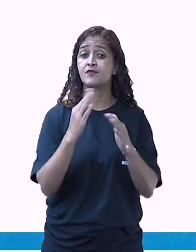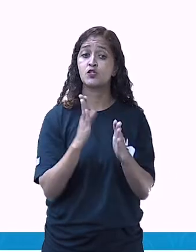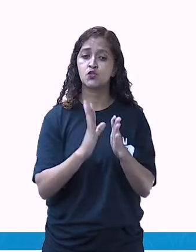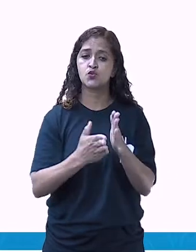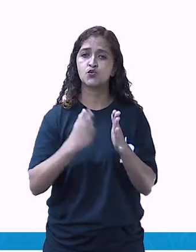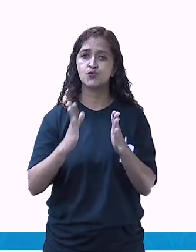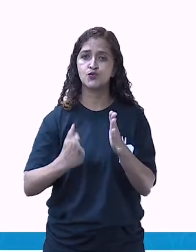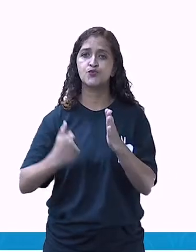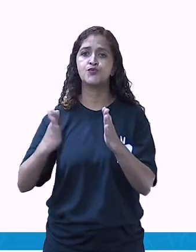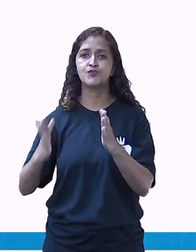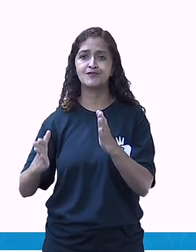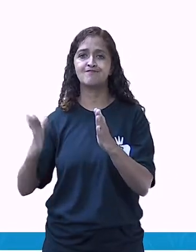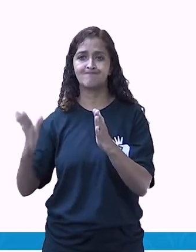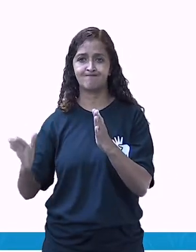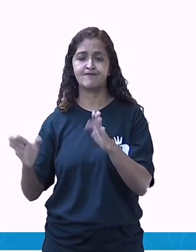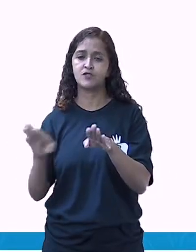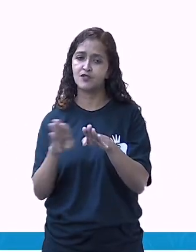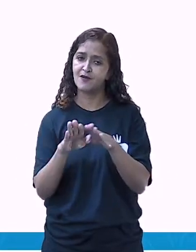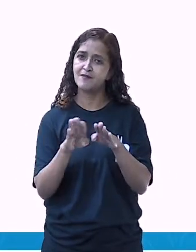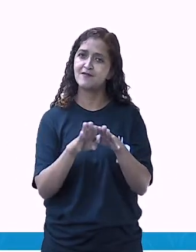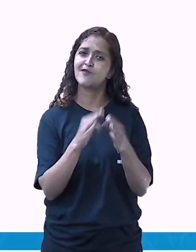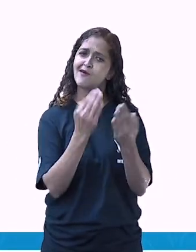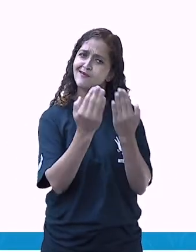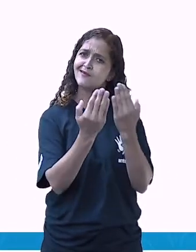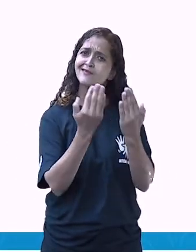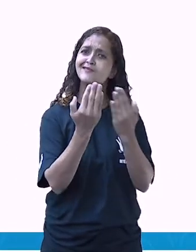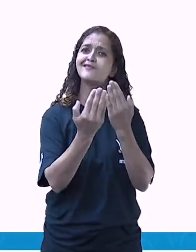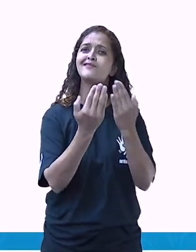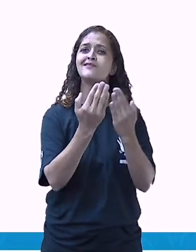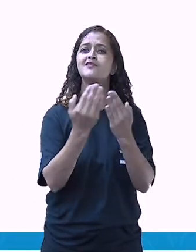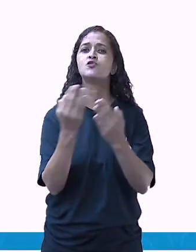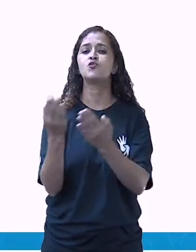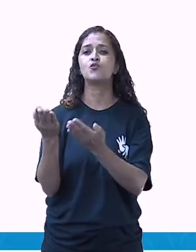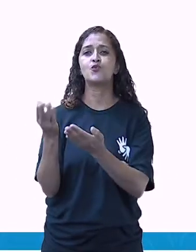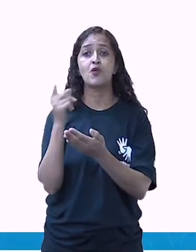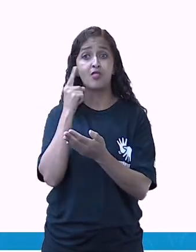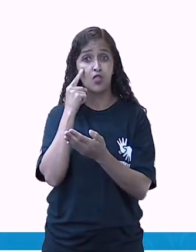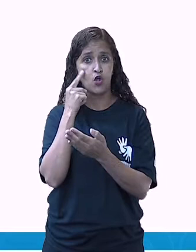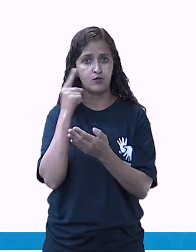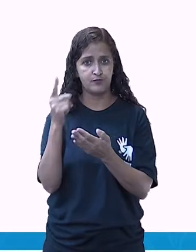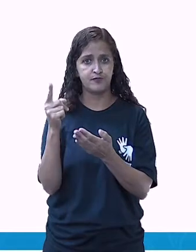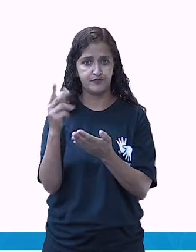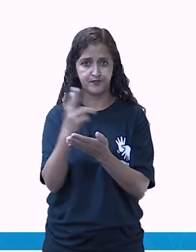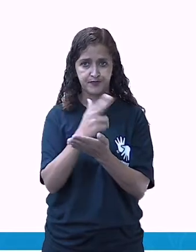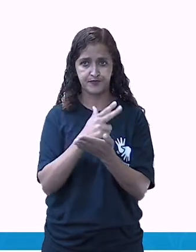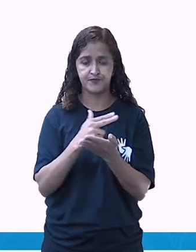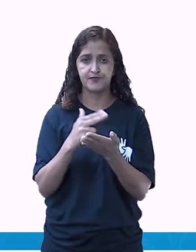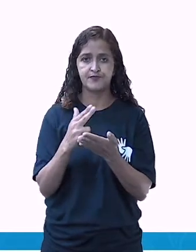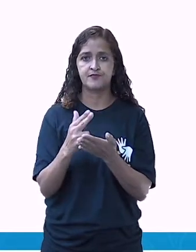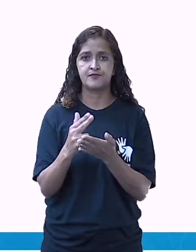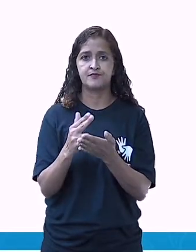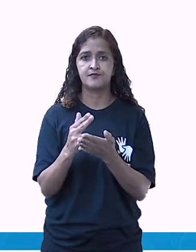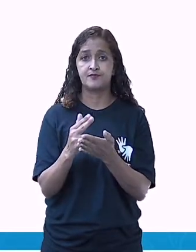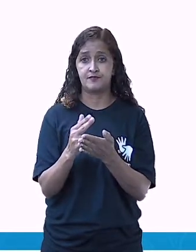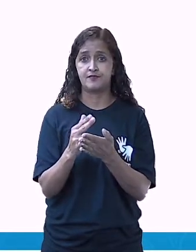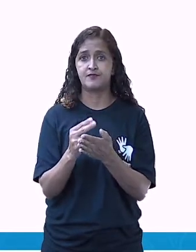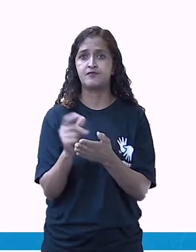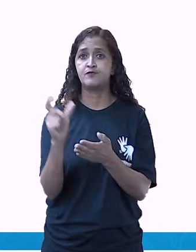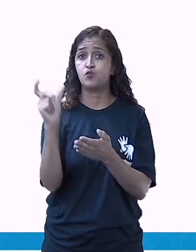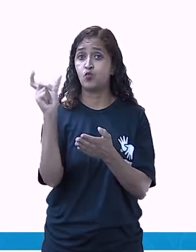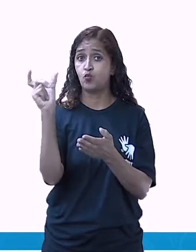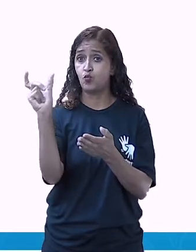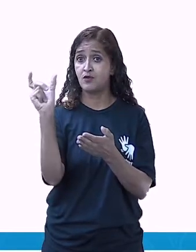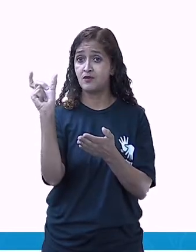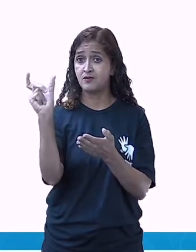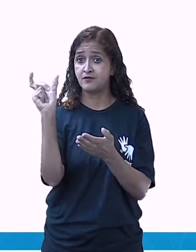ordem crescente também é assim. Olha para você ver aqui, ó. Na própria palavra,